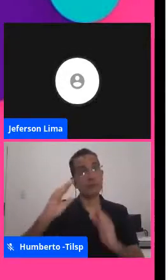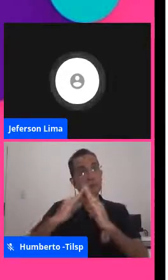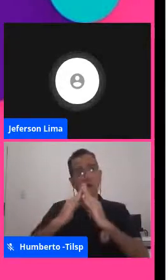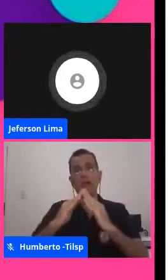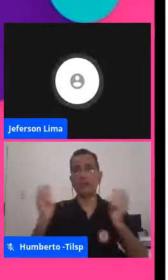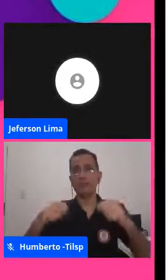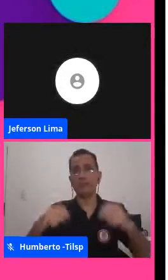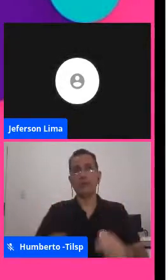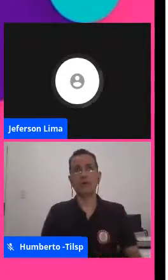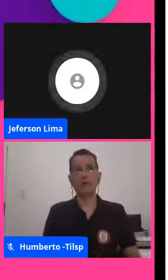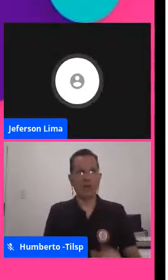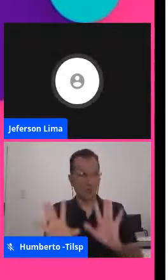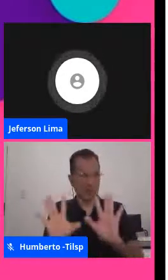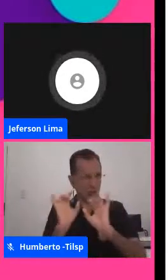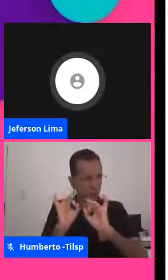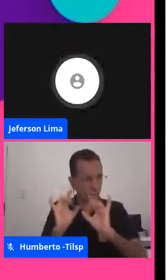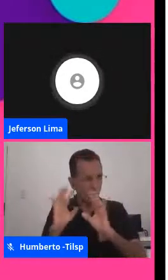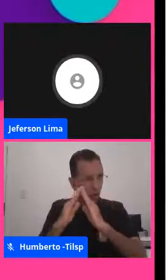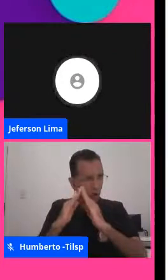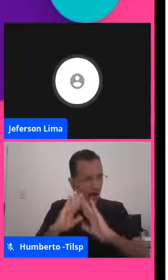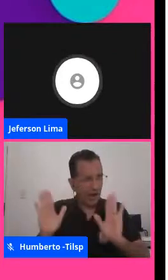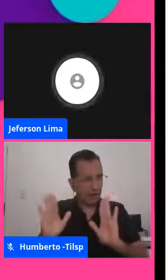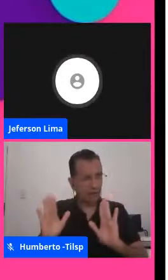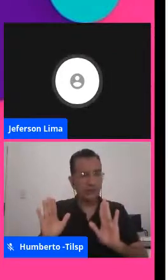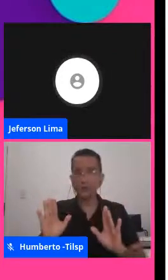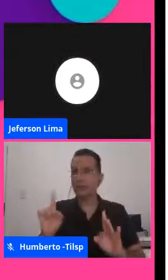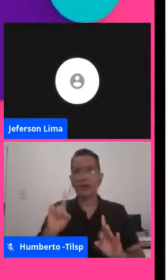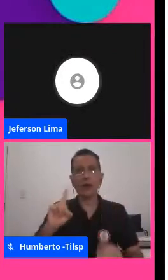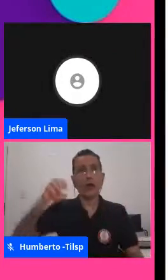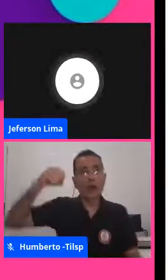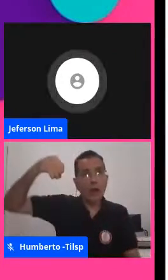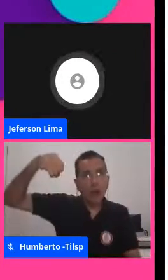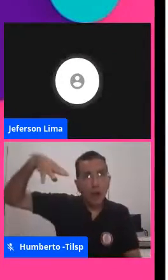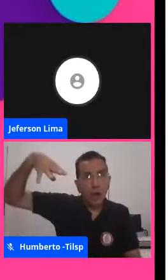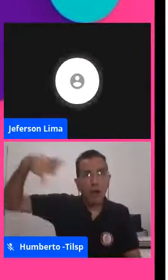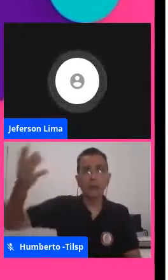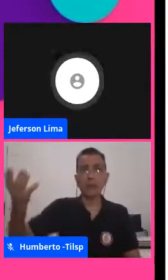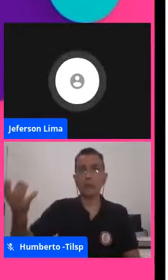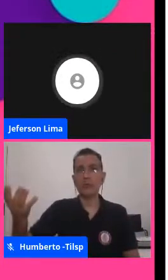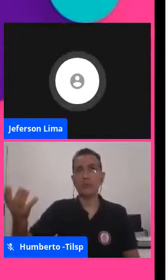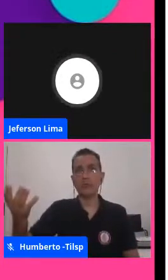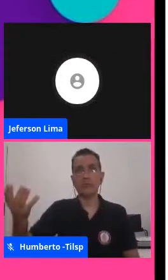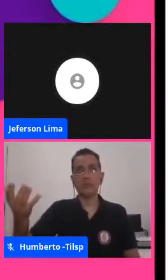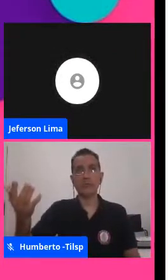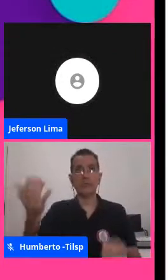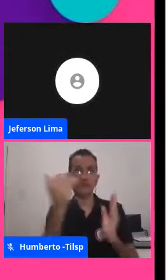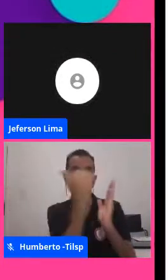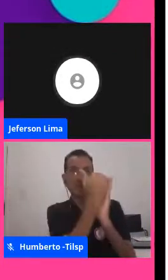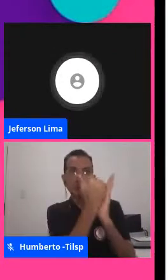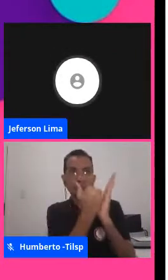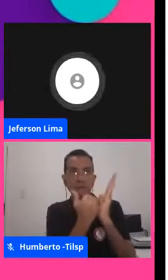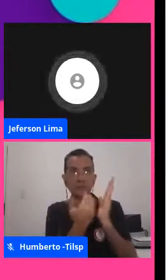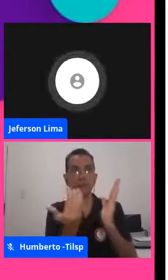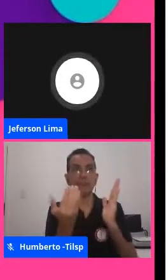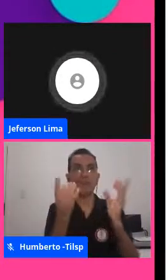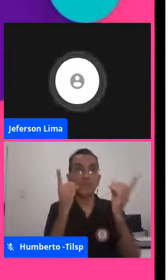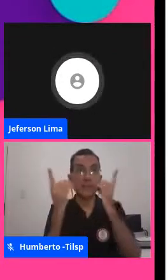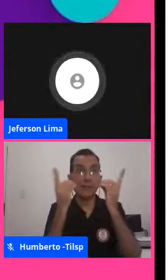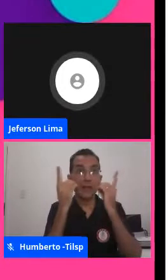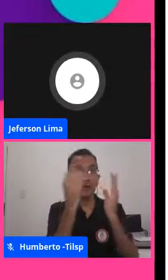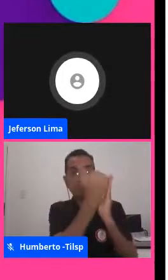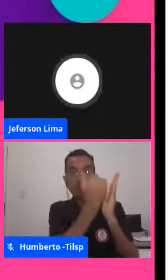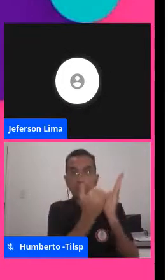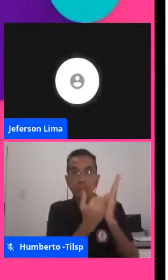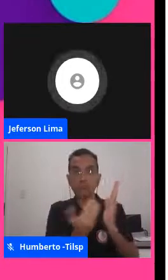Eu tenho minha casa, eu quero automatizar minha lâmpada, só que eu quero fazer do código ao dispositivo. E apesar de